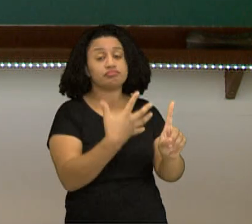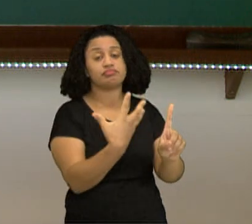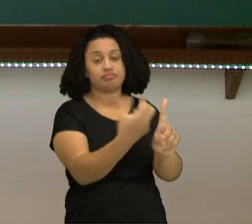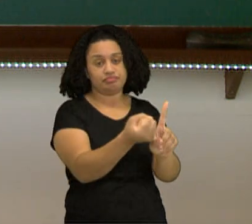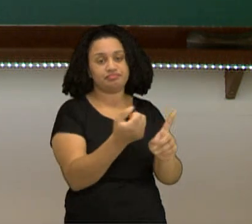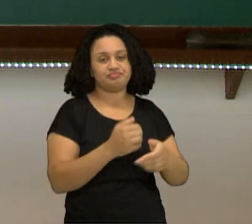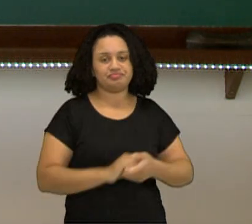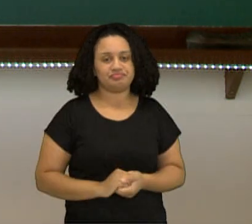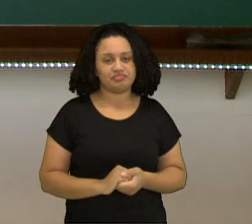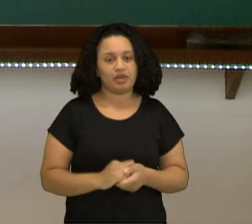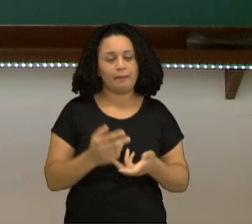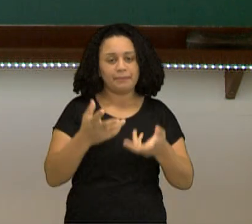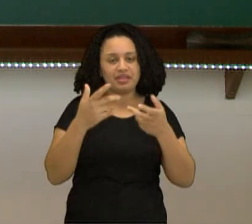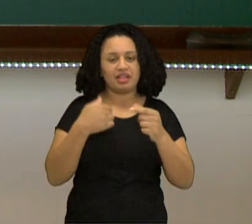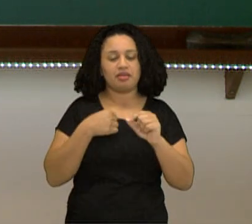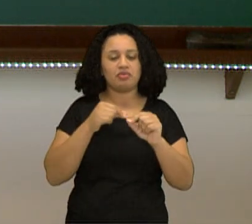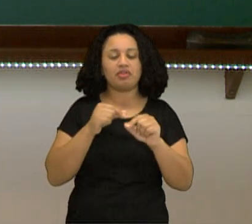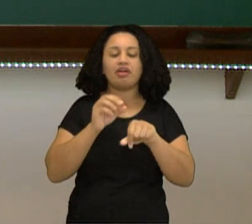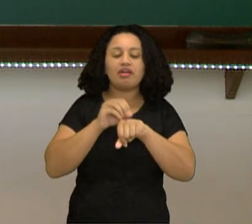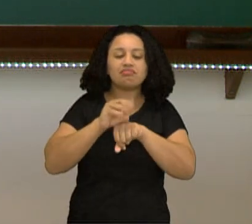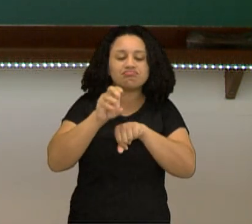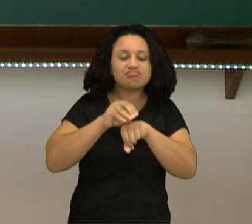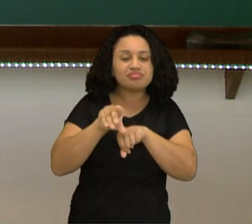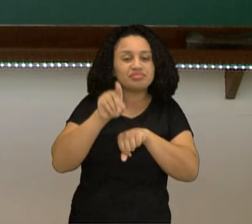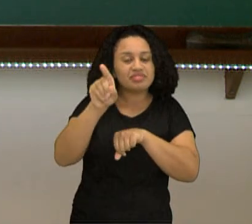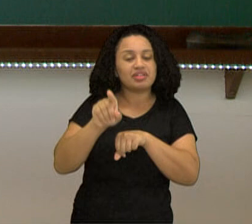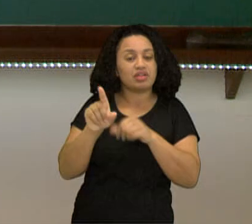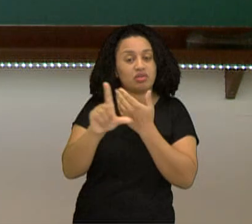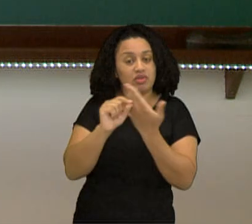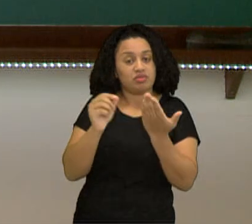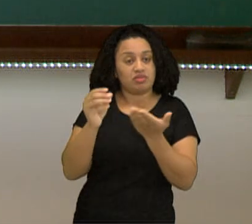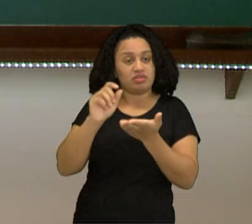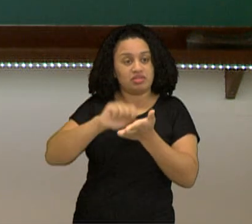que o autor deu no texto final, ali na conclusão final.